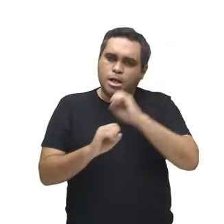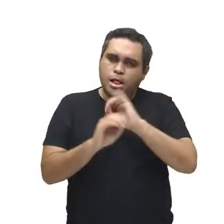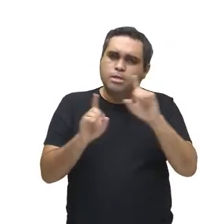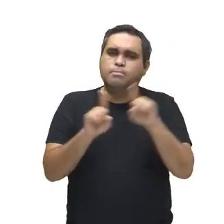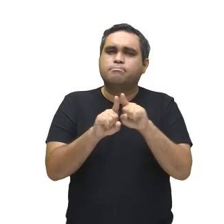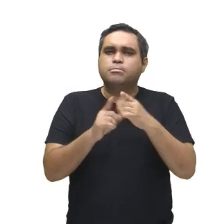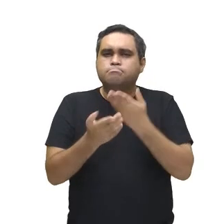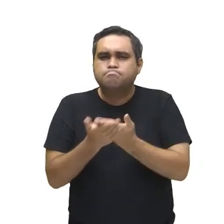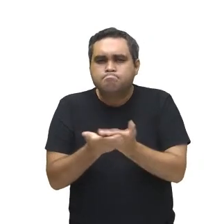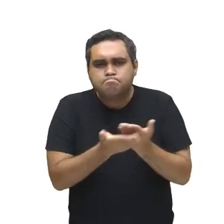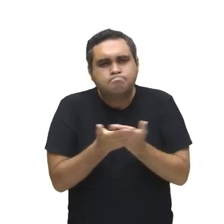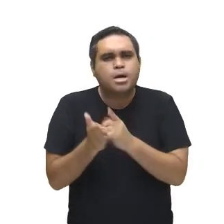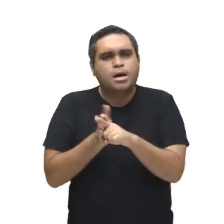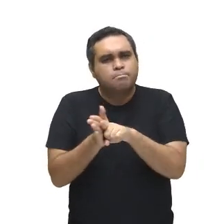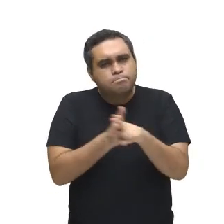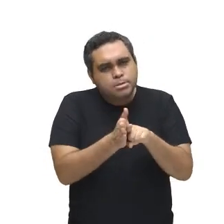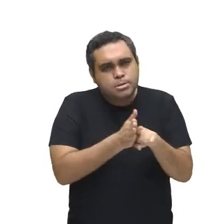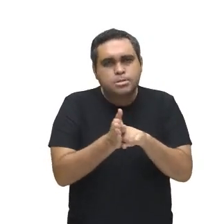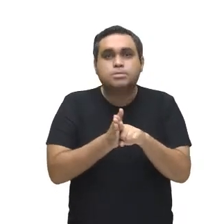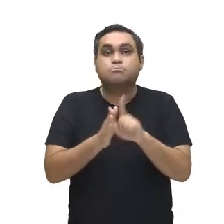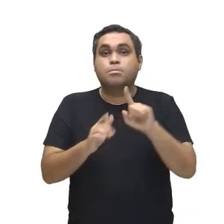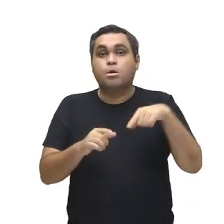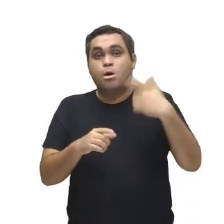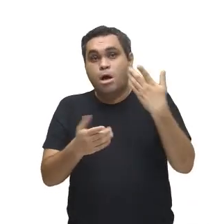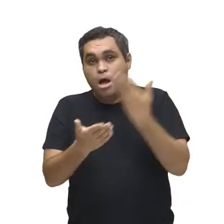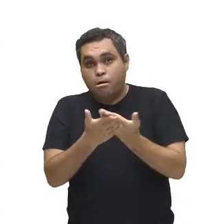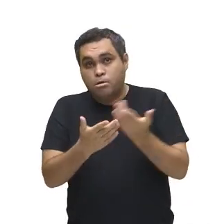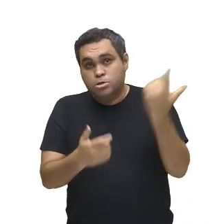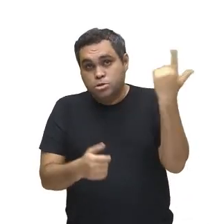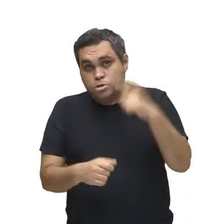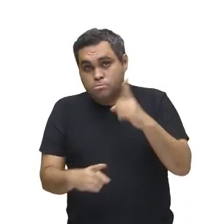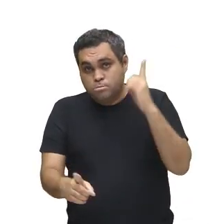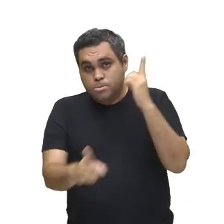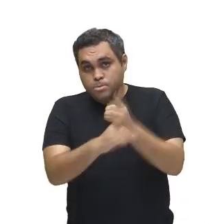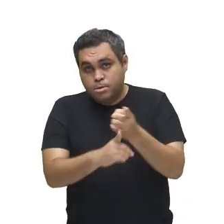outras informações. Na próxima aula estaremos aqui mais uma